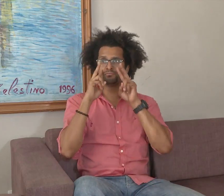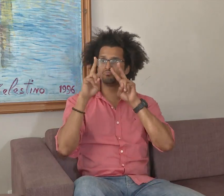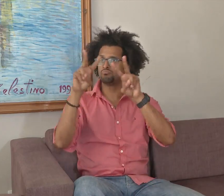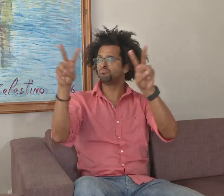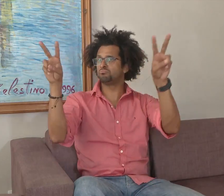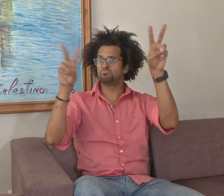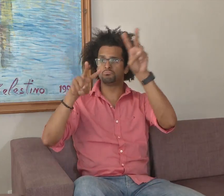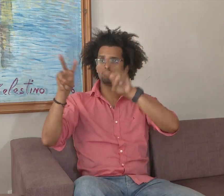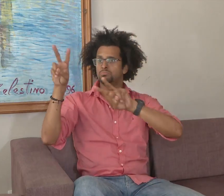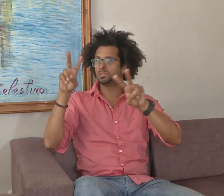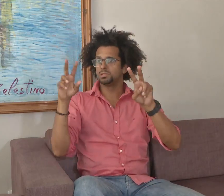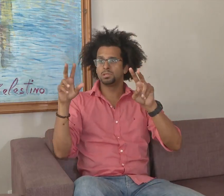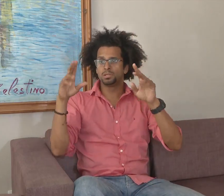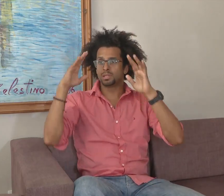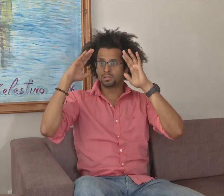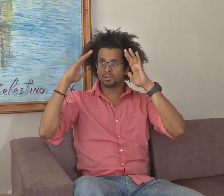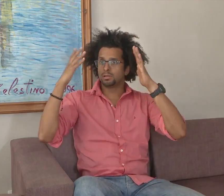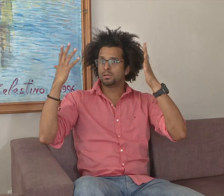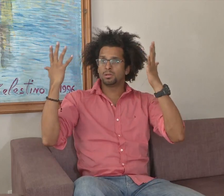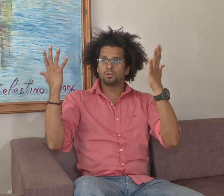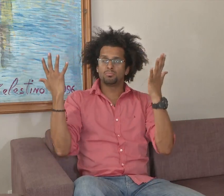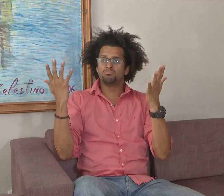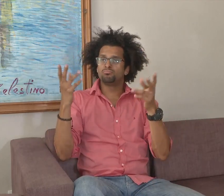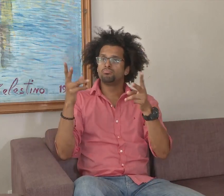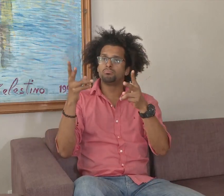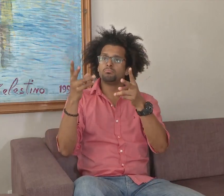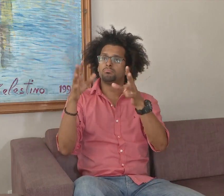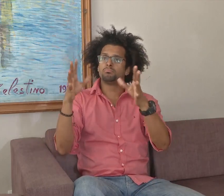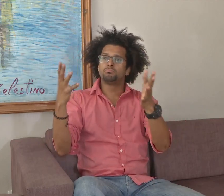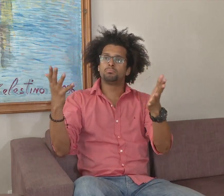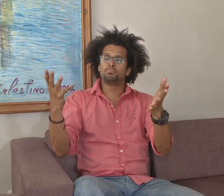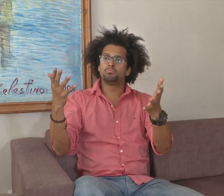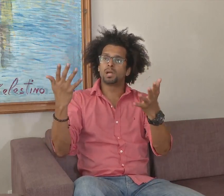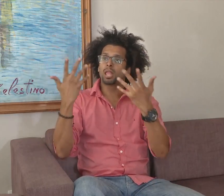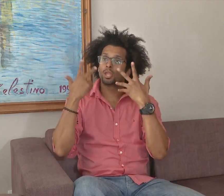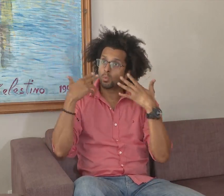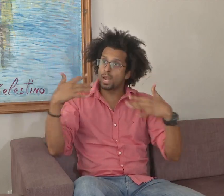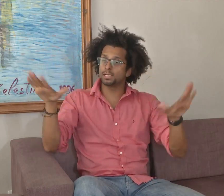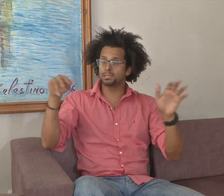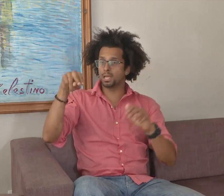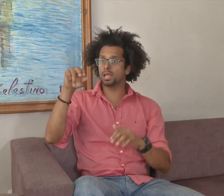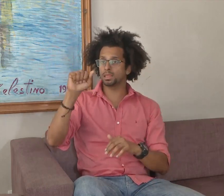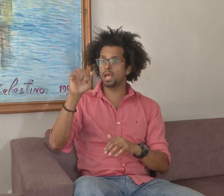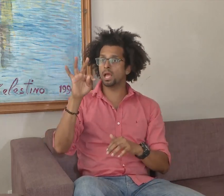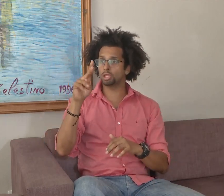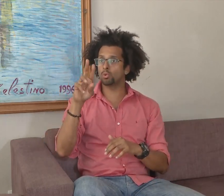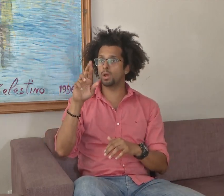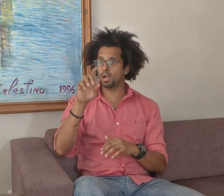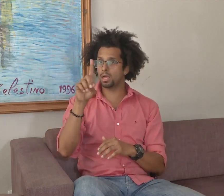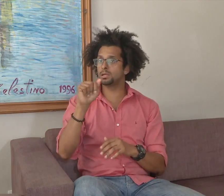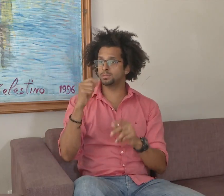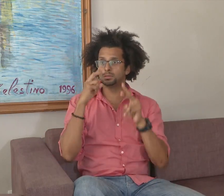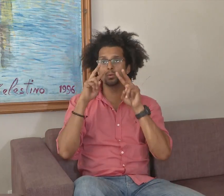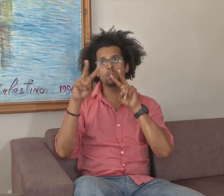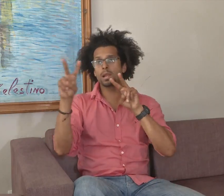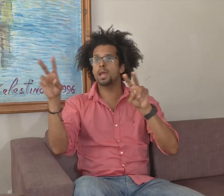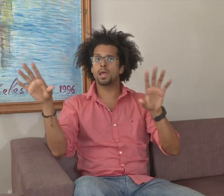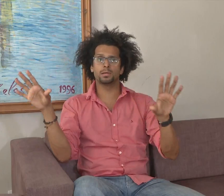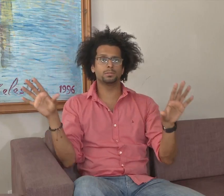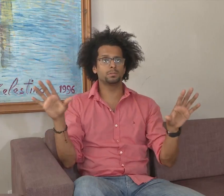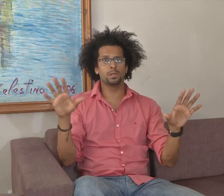Minha visualidade, minha percepção de mundo, minha naturalidade, isso é natural para